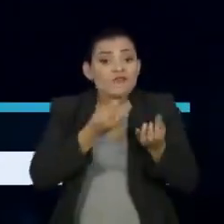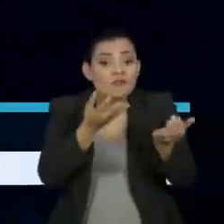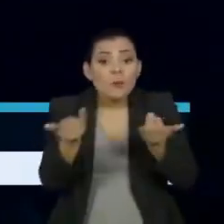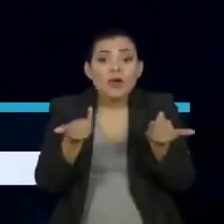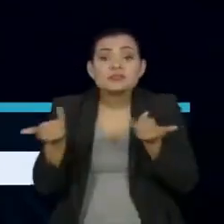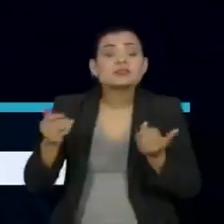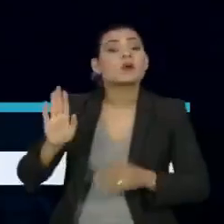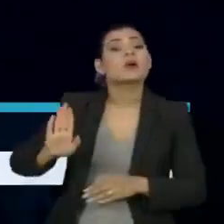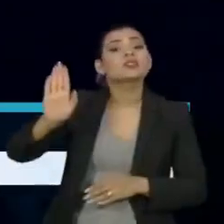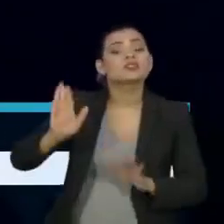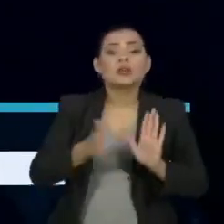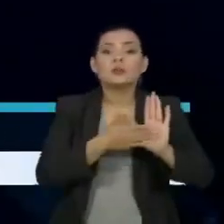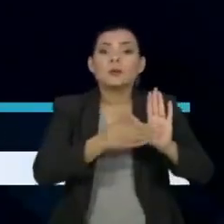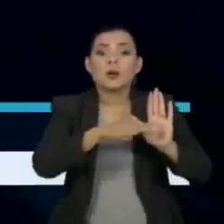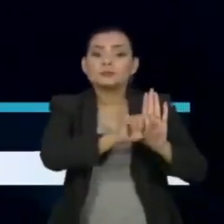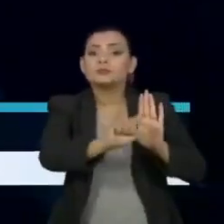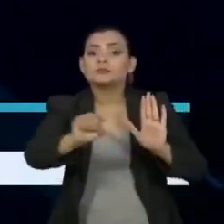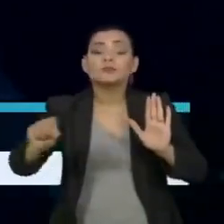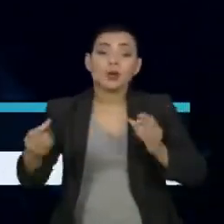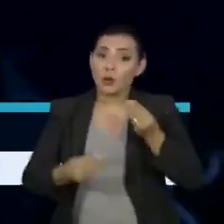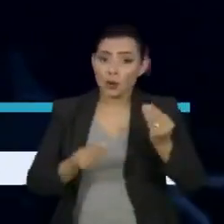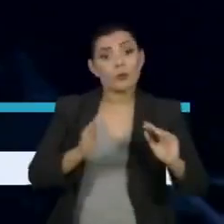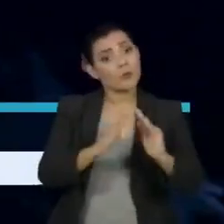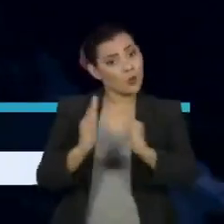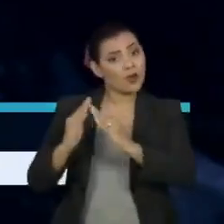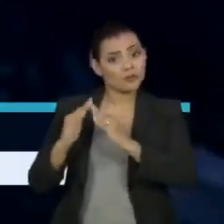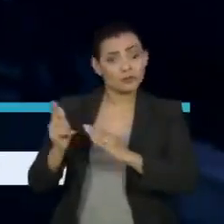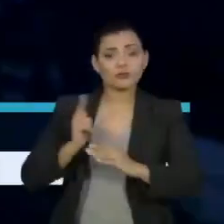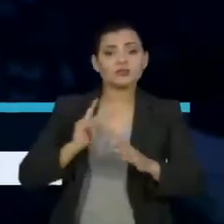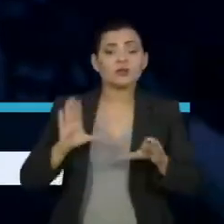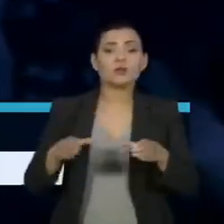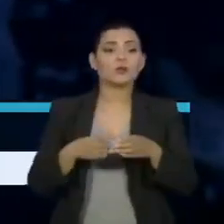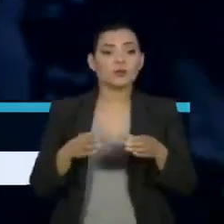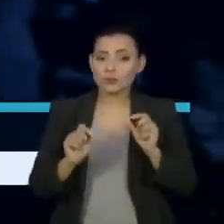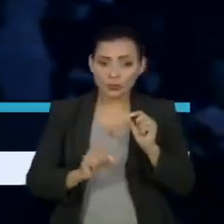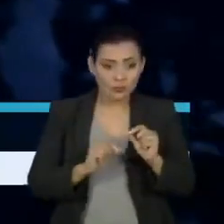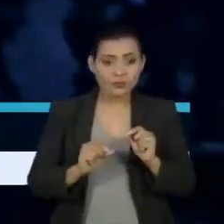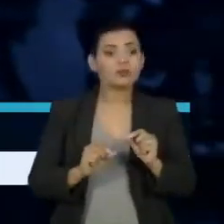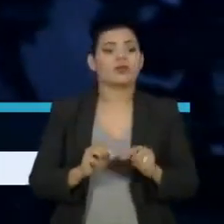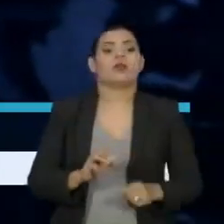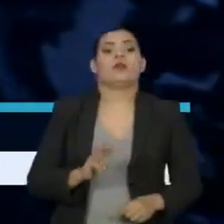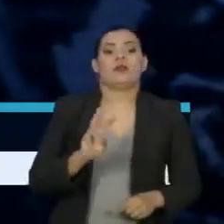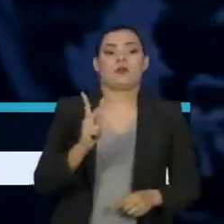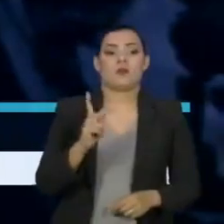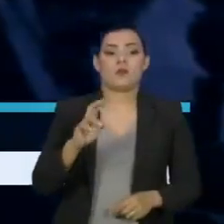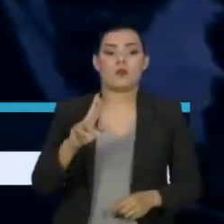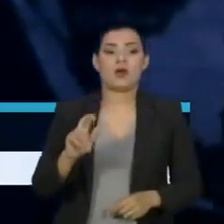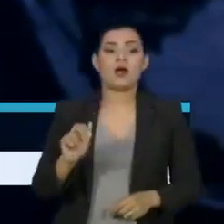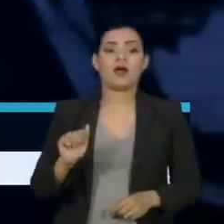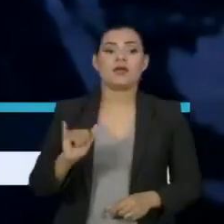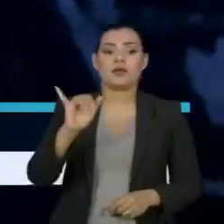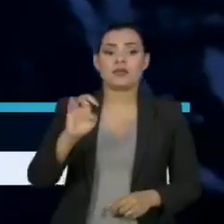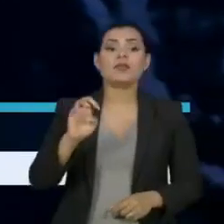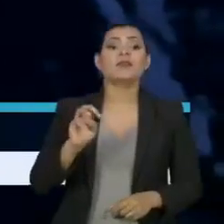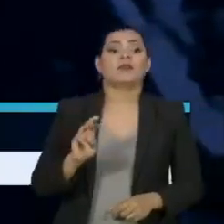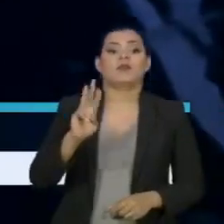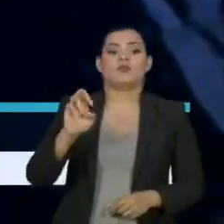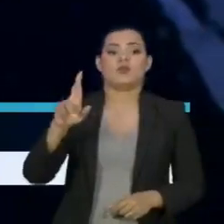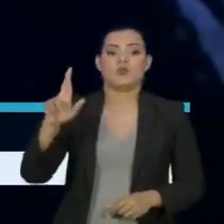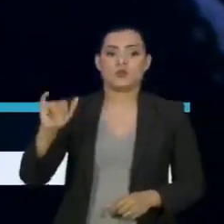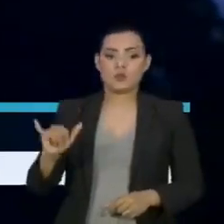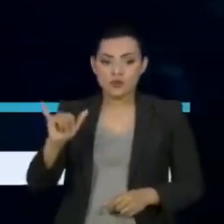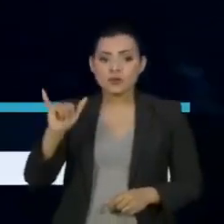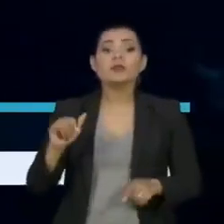os candidatos e as propostas deles, os moradores contam com a rede Waiuri, formada por comunicadores que falam os quatro